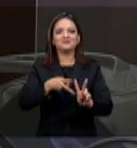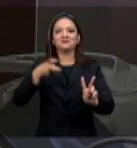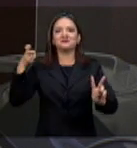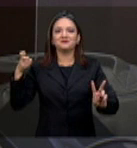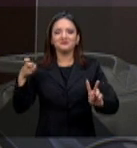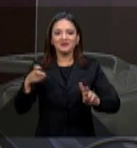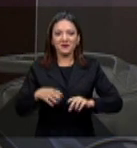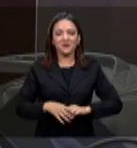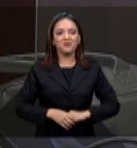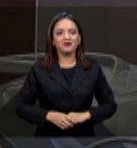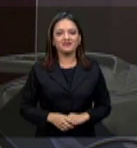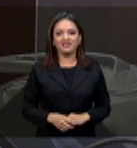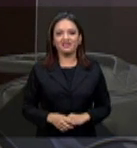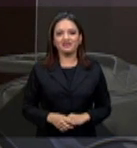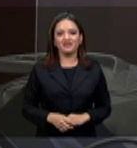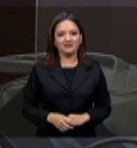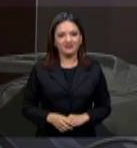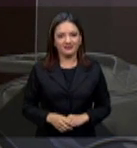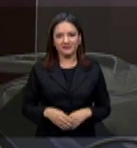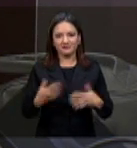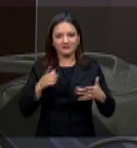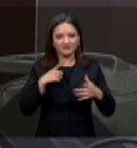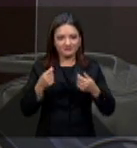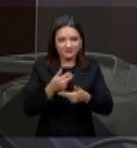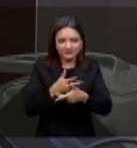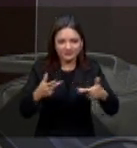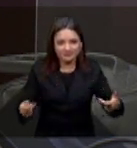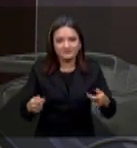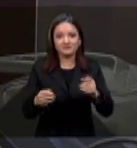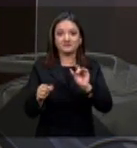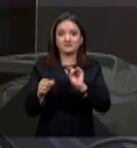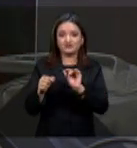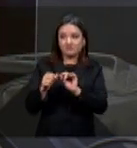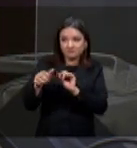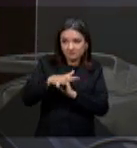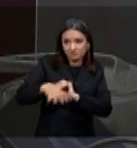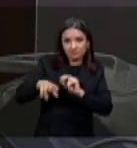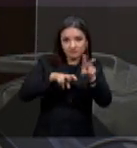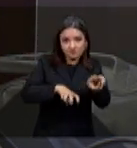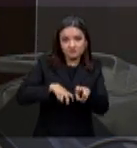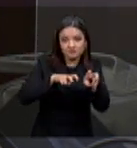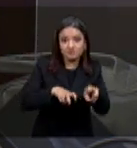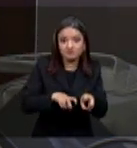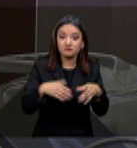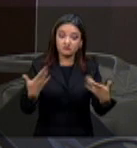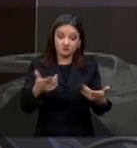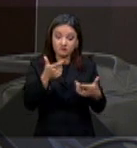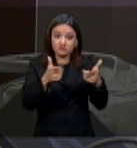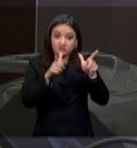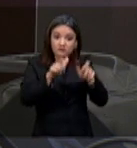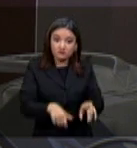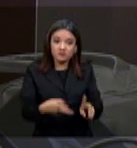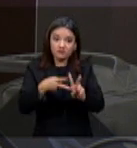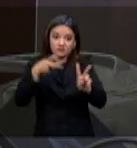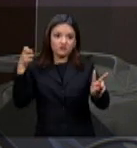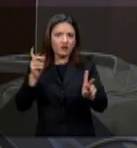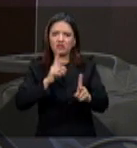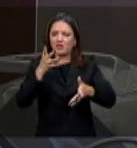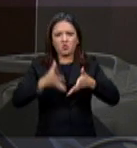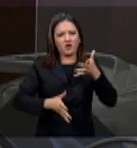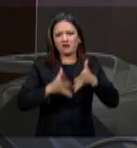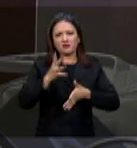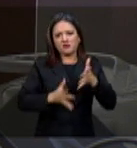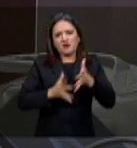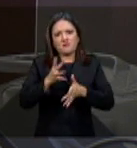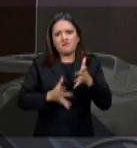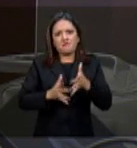produção e a produtividade agrícola no país cresceram. Ou seja, a demarcação de terras indígenas ela não é um atrapalho ao